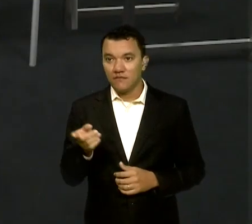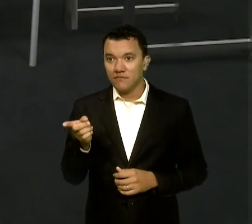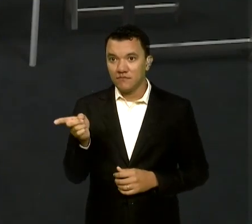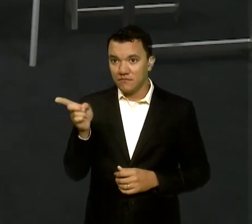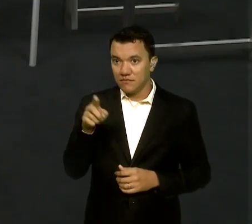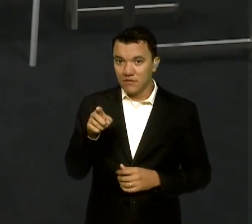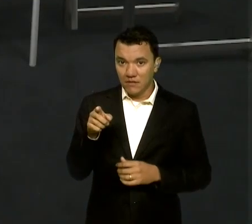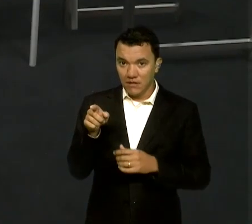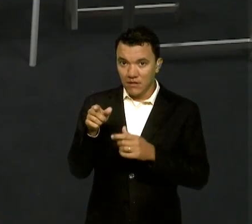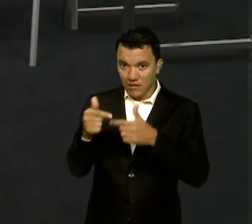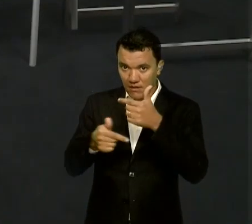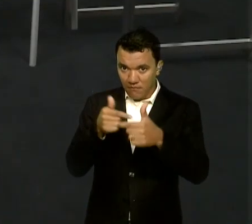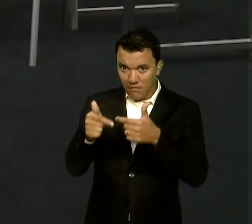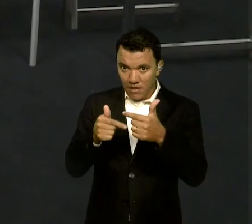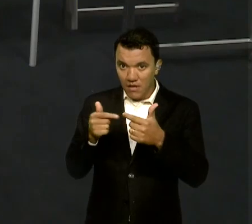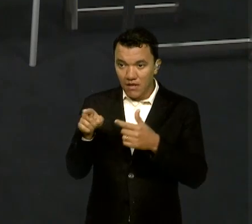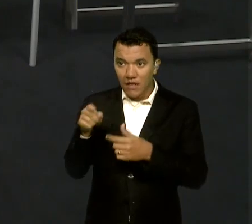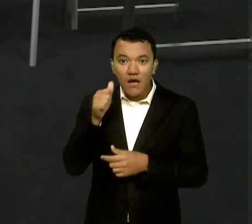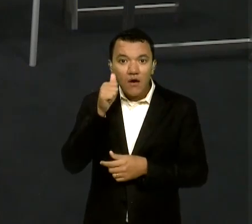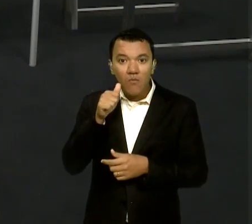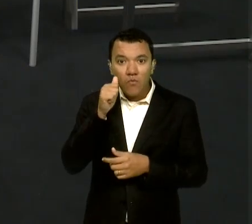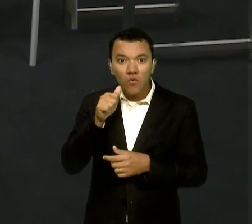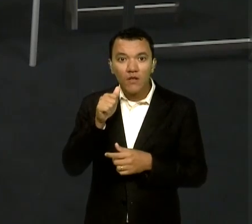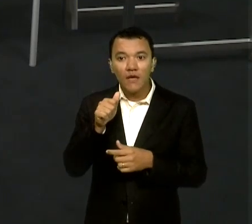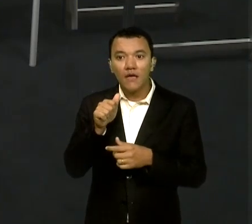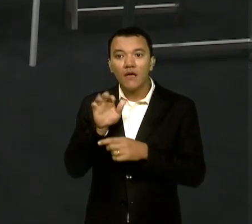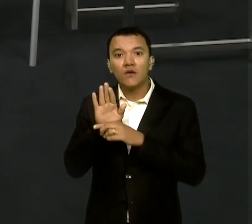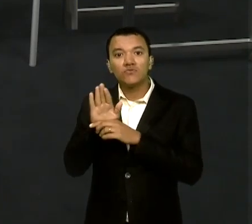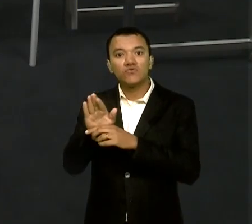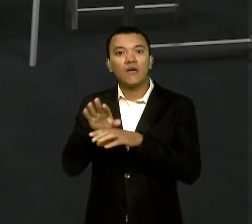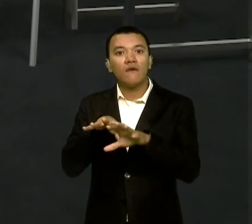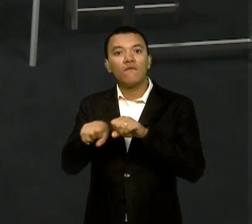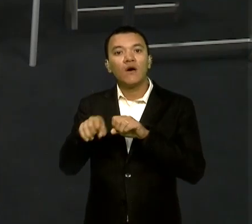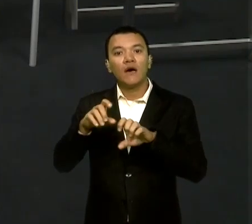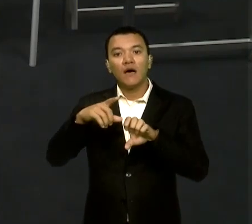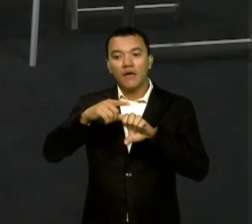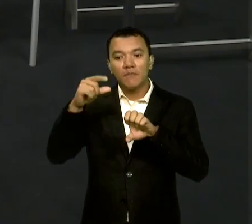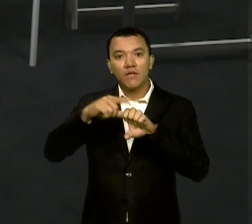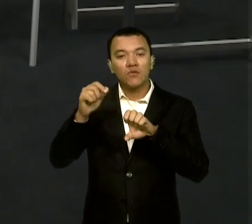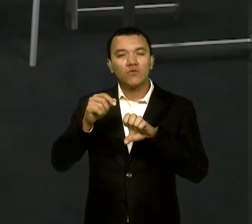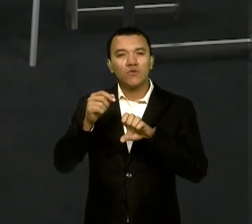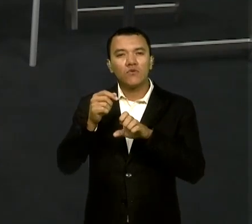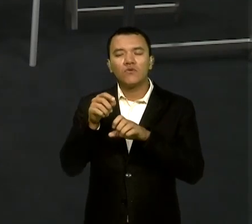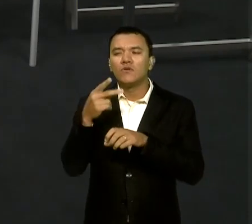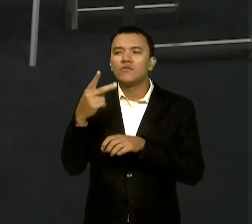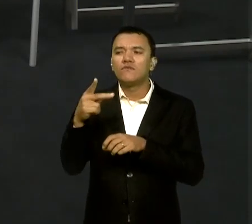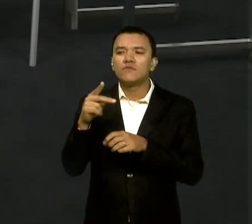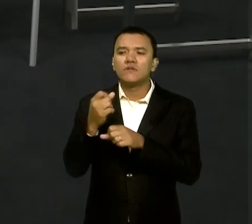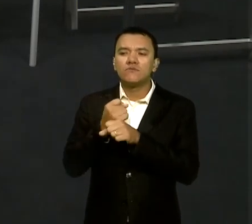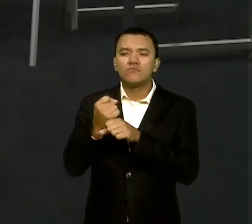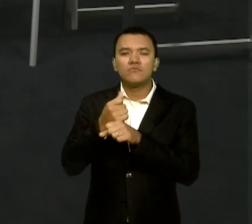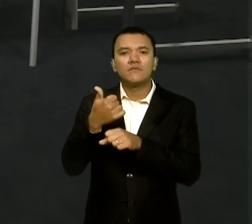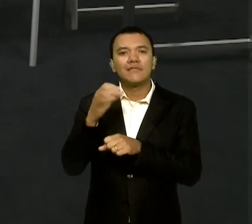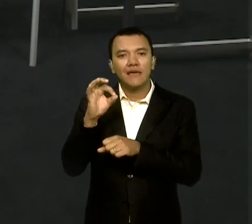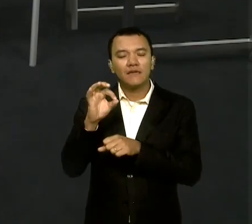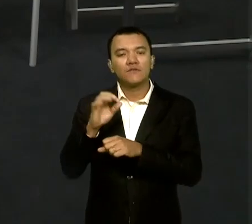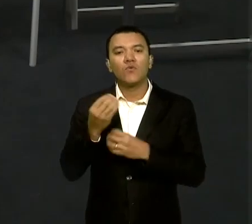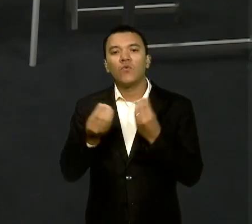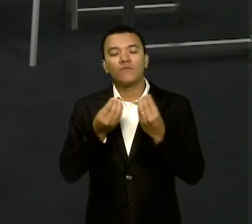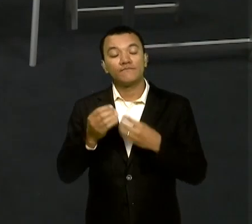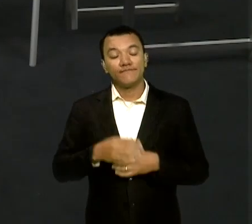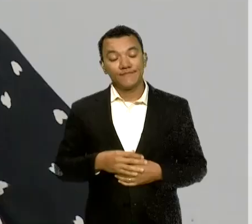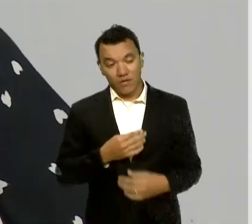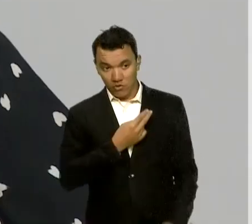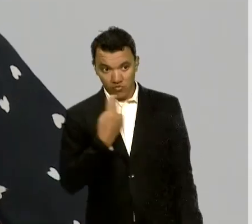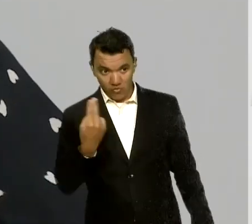Sim. Formando empreendedoras. Sim. E aí o sonho de vocês começou há 10 anos. Olá, meu nome é Maria Raimunda Serra,